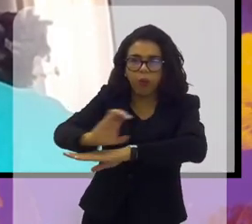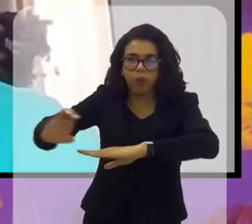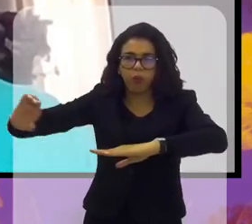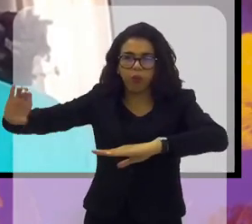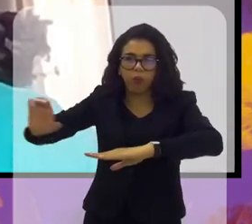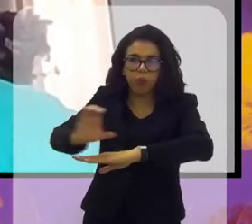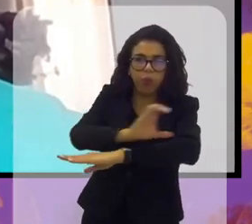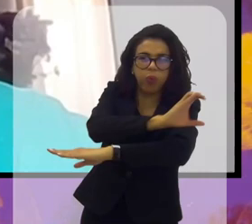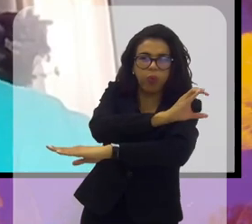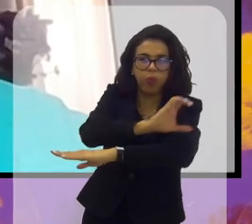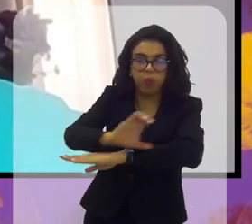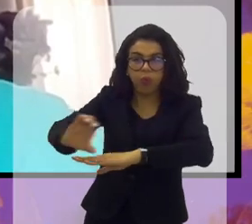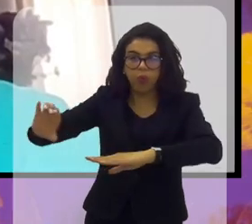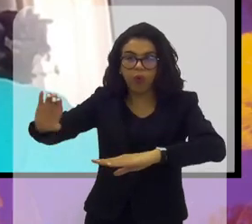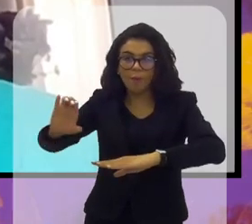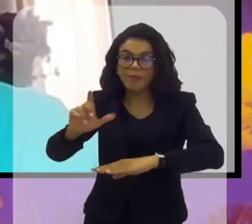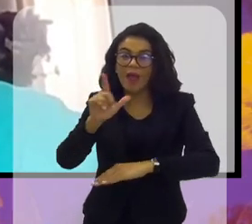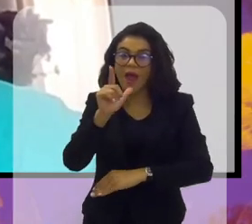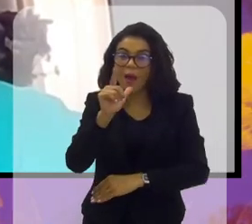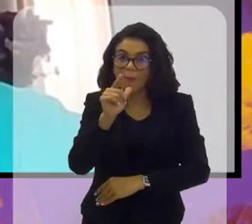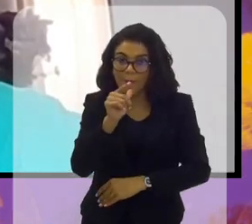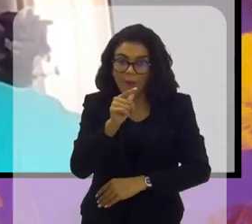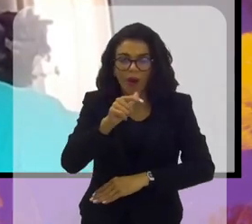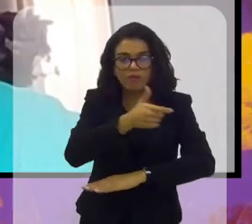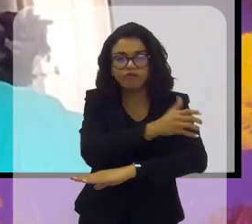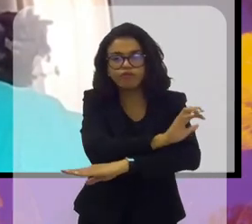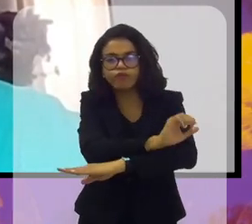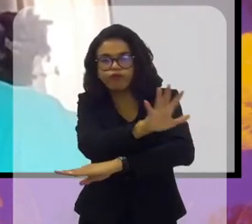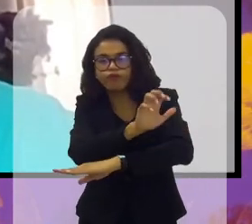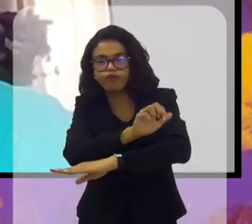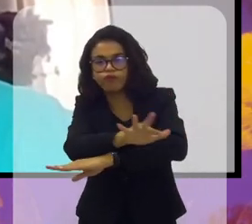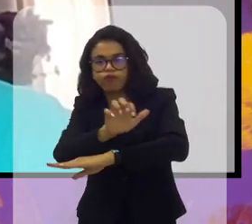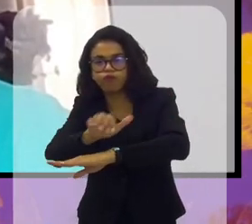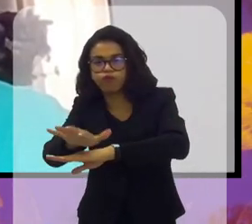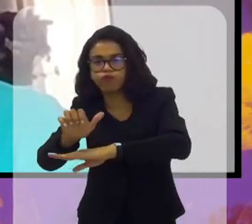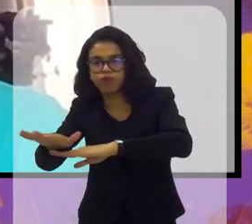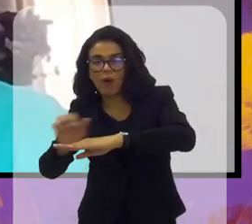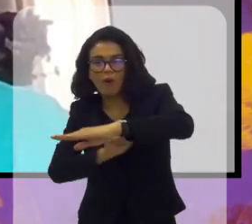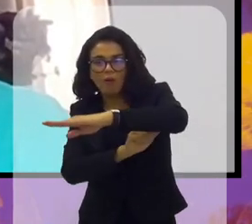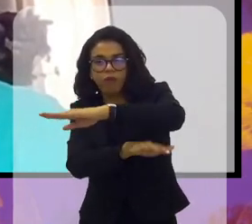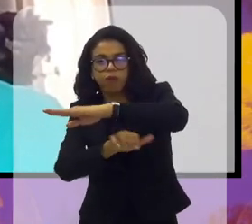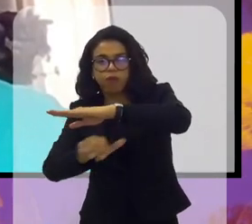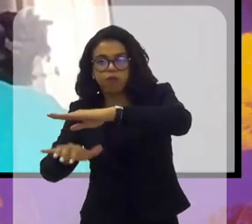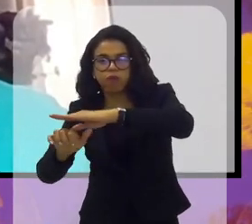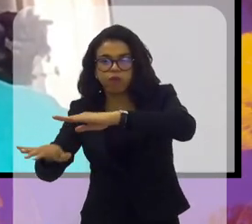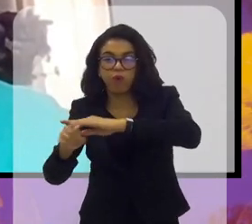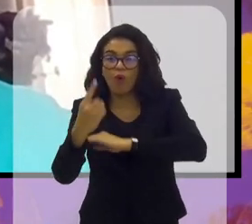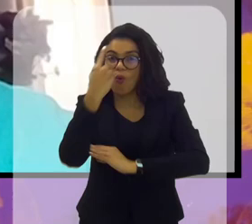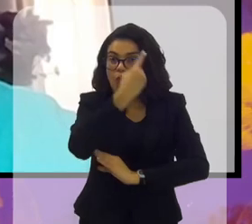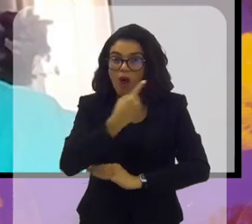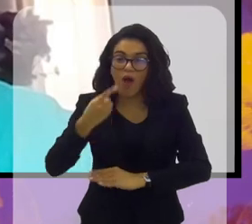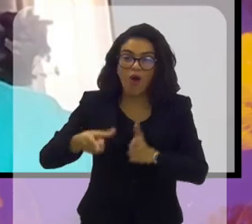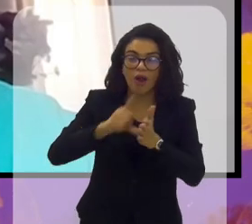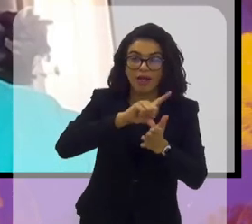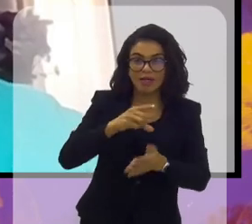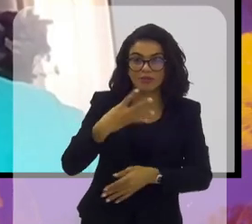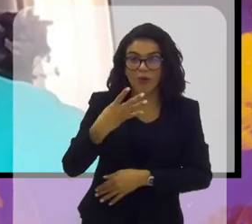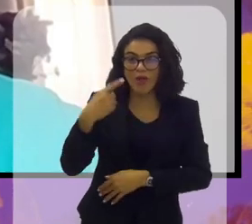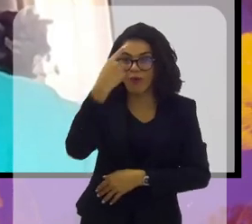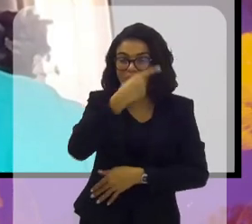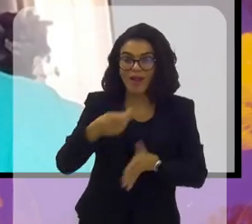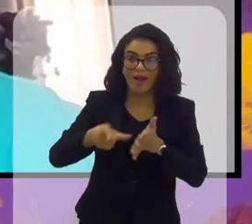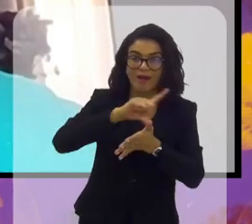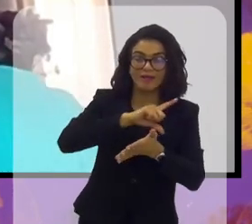há protocolos que se seguem, que é molha 6 horas antes do jogo, 4 horas antes do jogo, 2 horas antes do jogo, 1 hora antes do